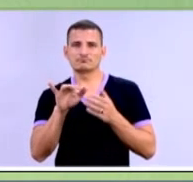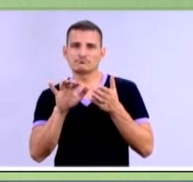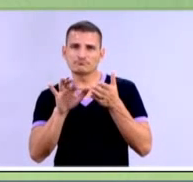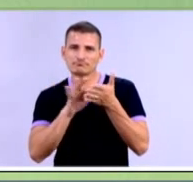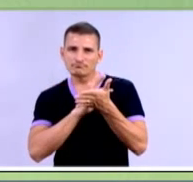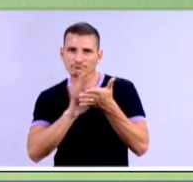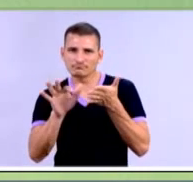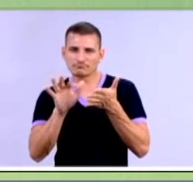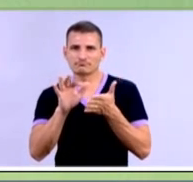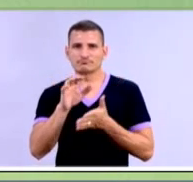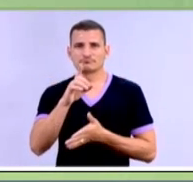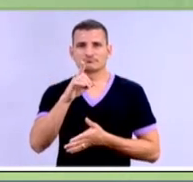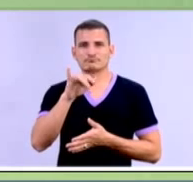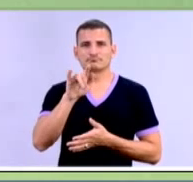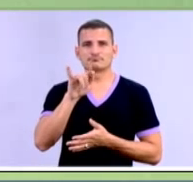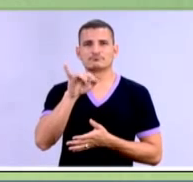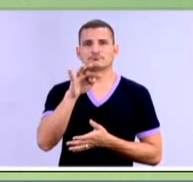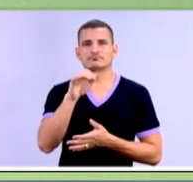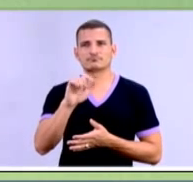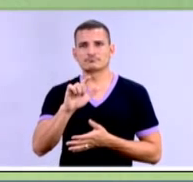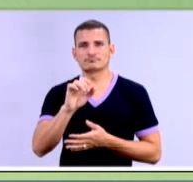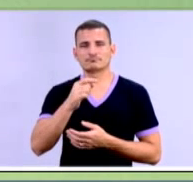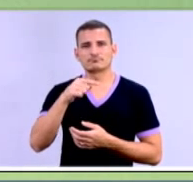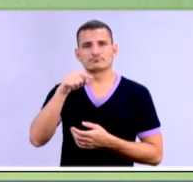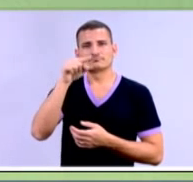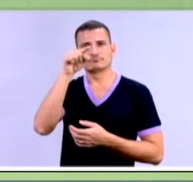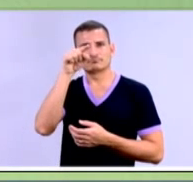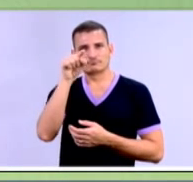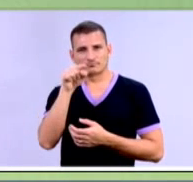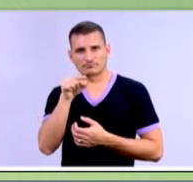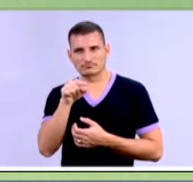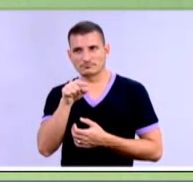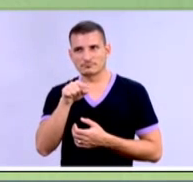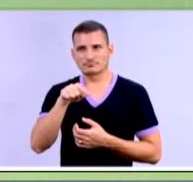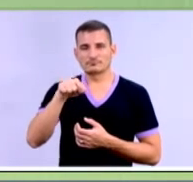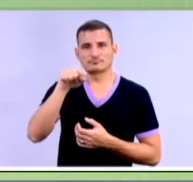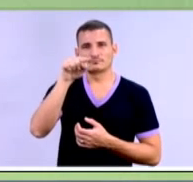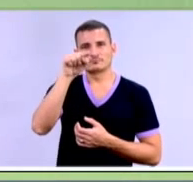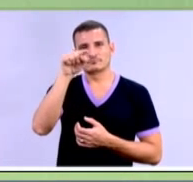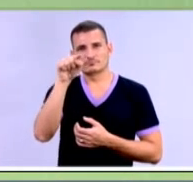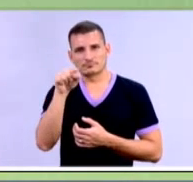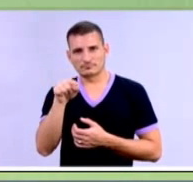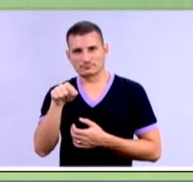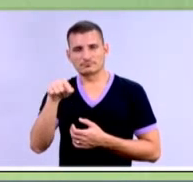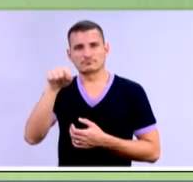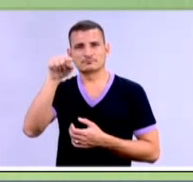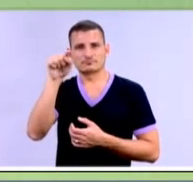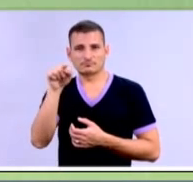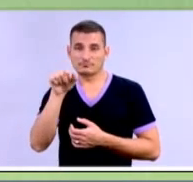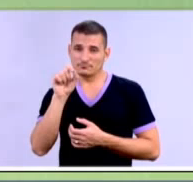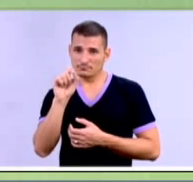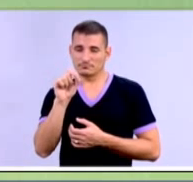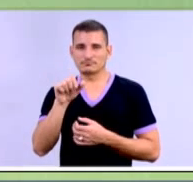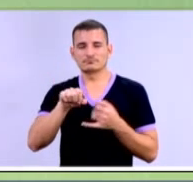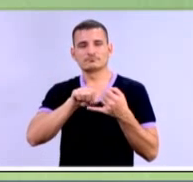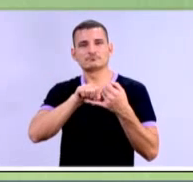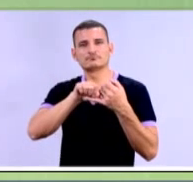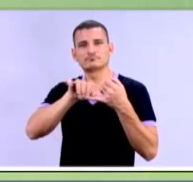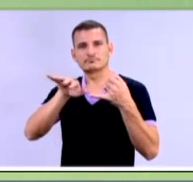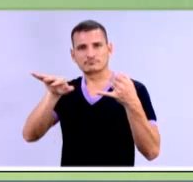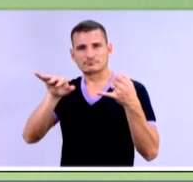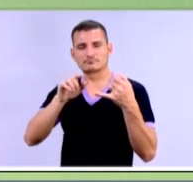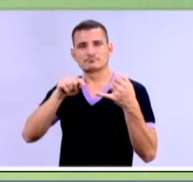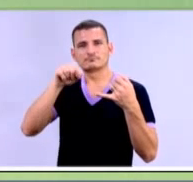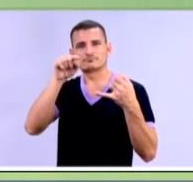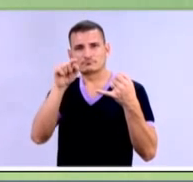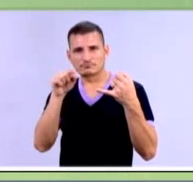mais, ou é para cima ou é para baixo certinho. Então isso é o quê? É a clara sinalização de que está acontecendo a